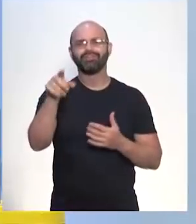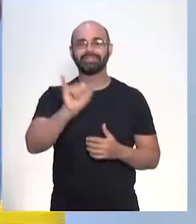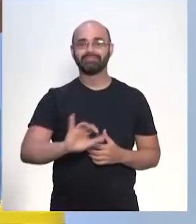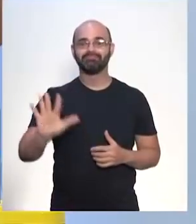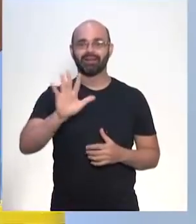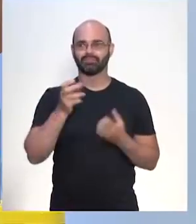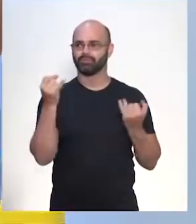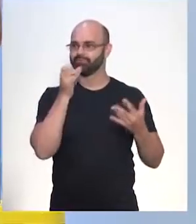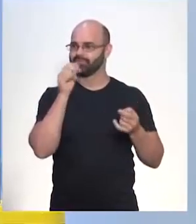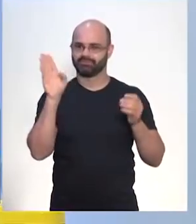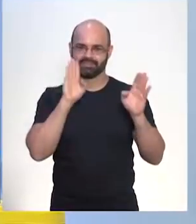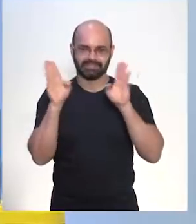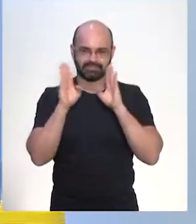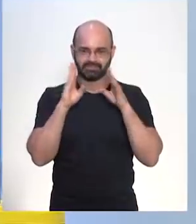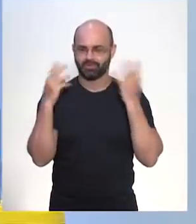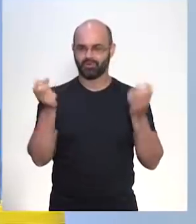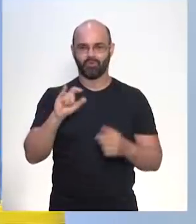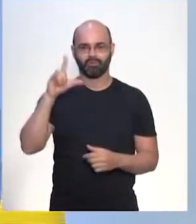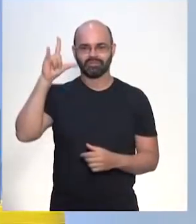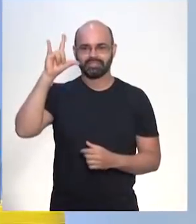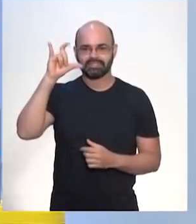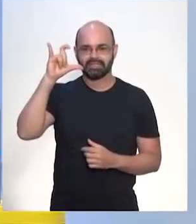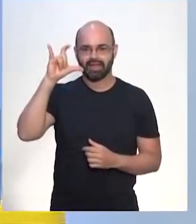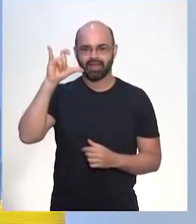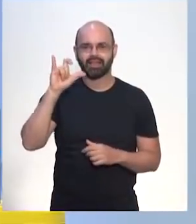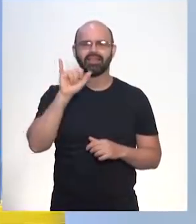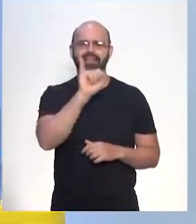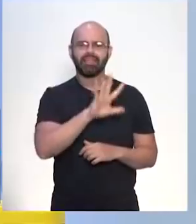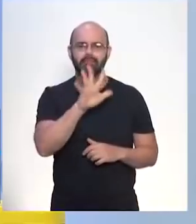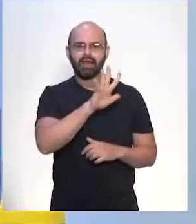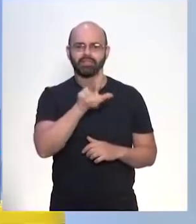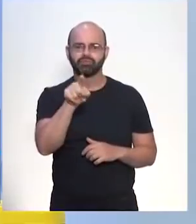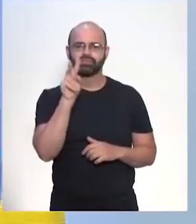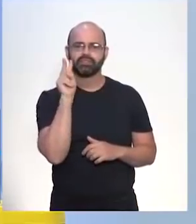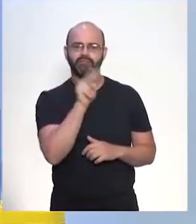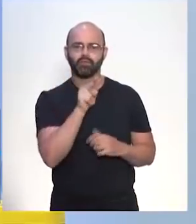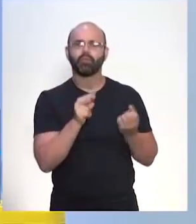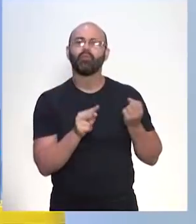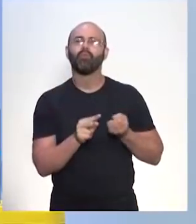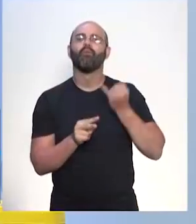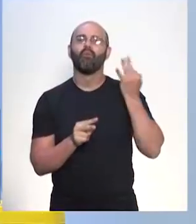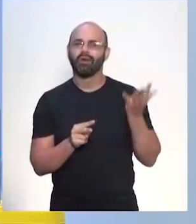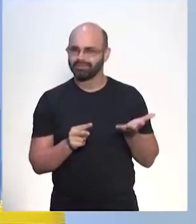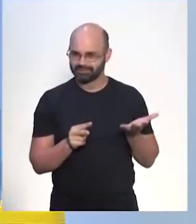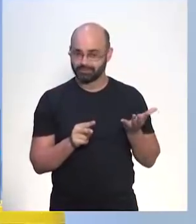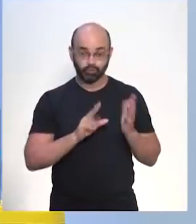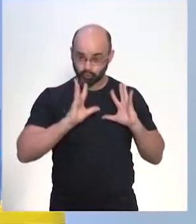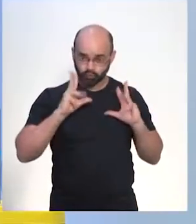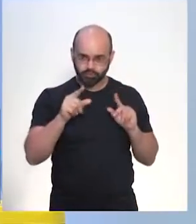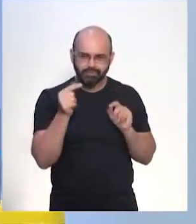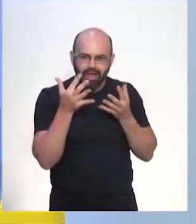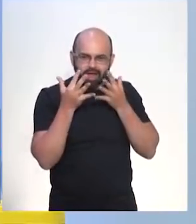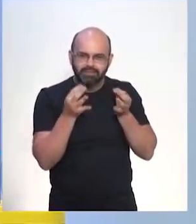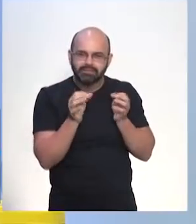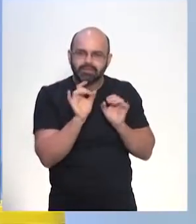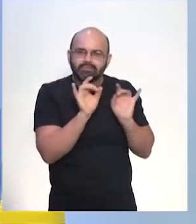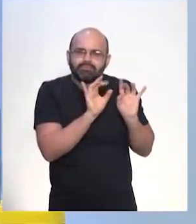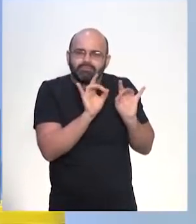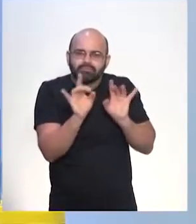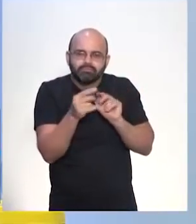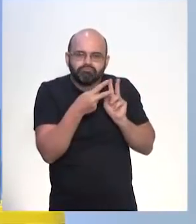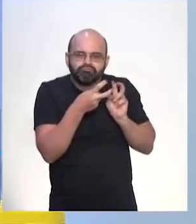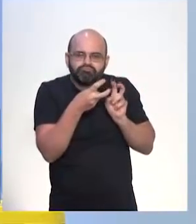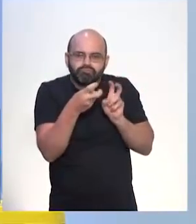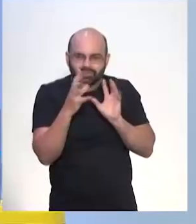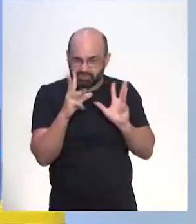no Facebook, ou sei lá, no Instagram. Para pensar, quantas imagens você viu hoje? Você conseguiu pegar todas, as mensagens de todas?